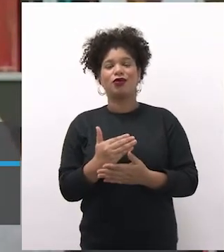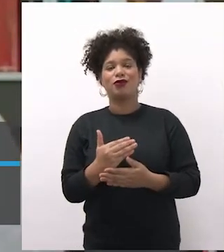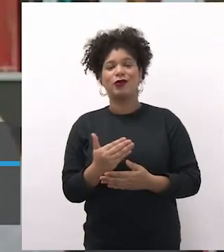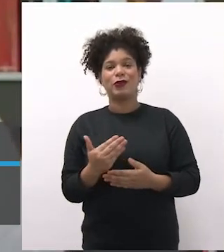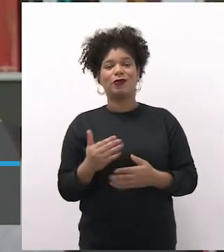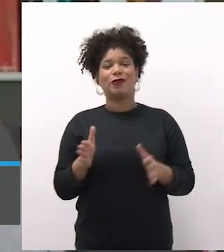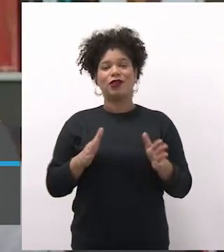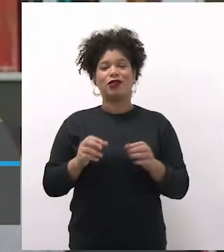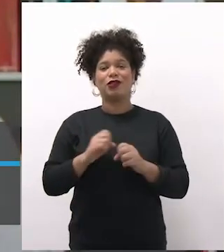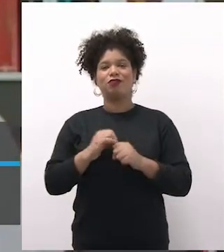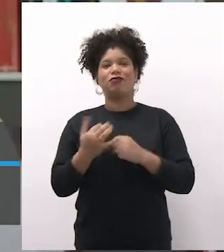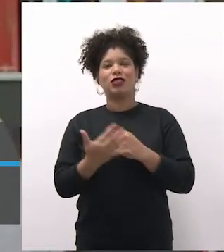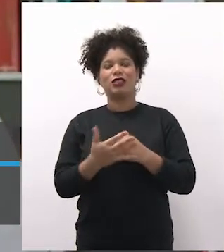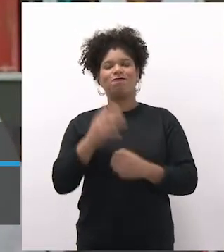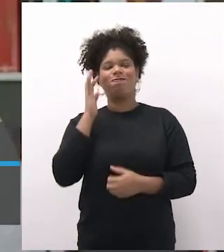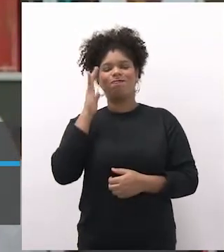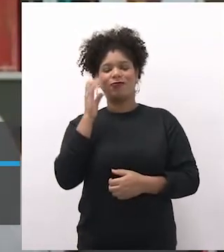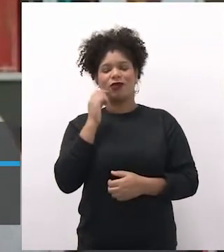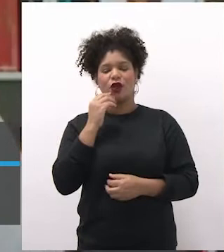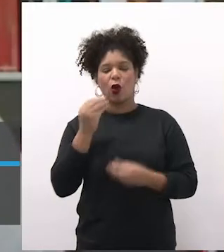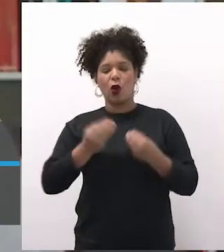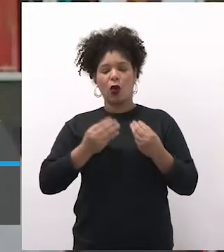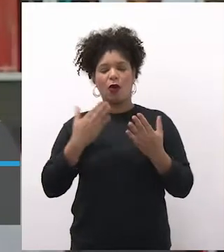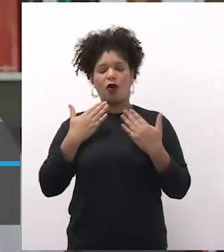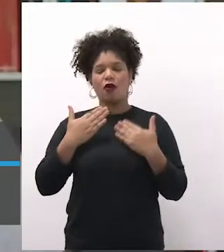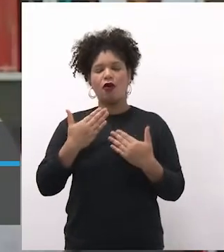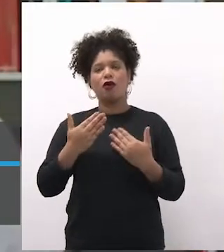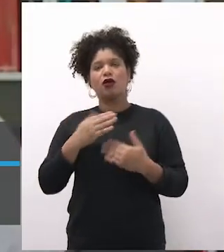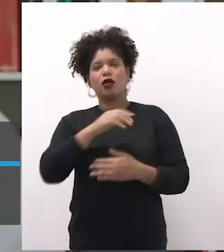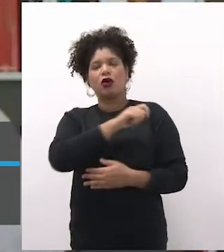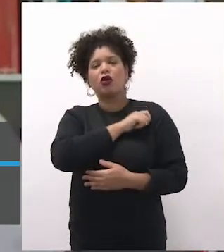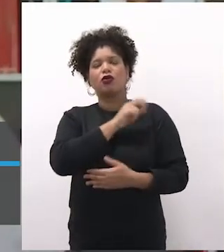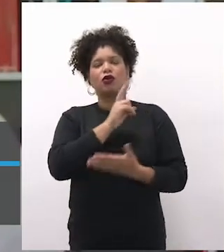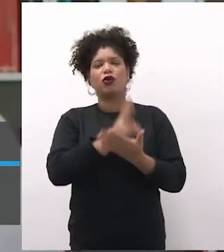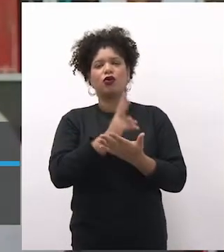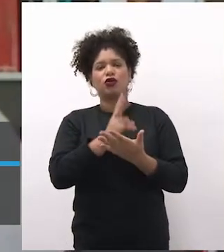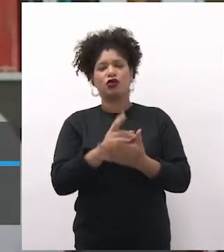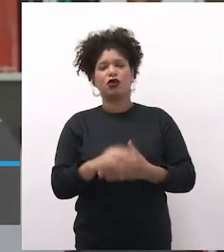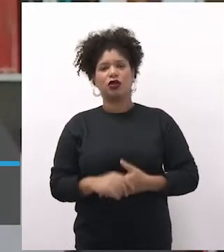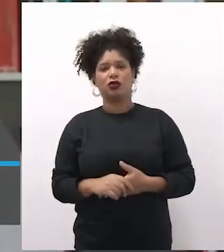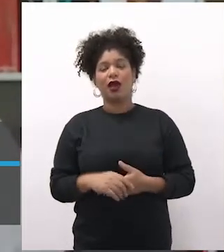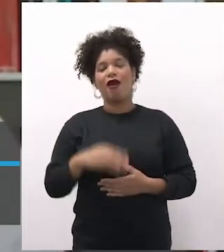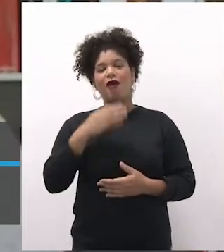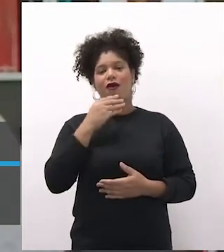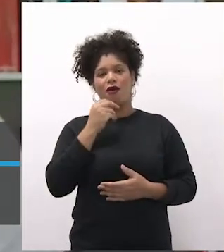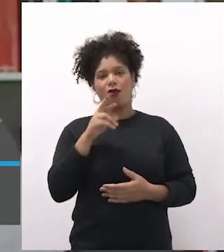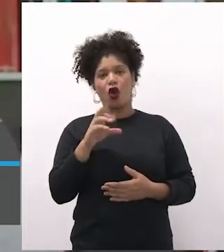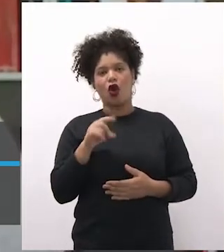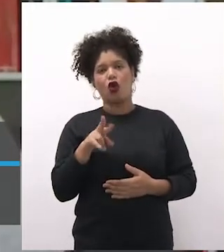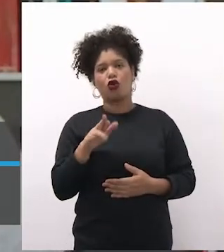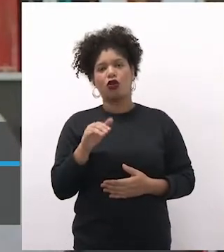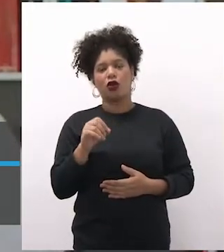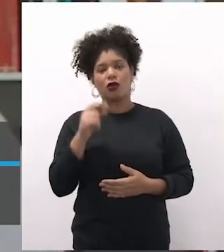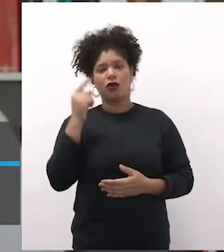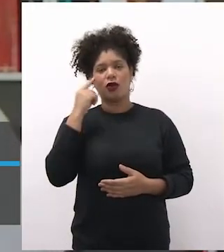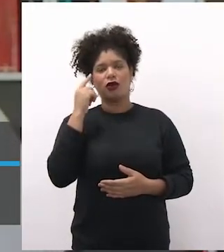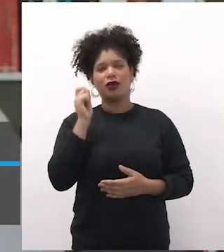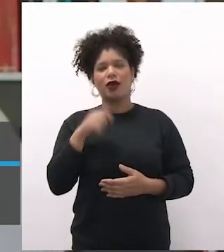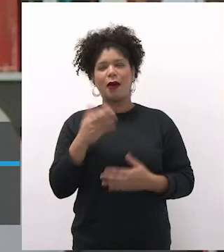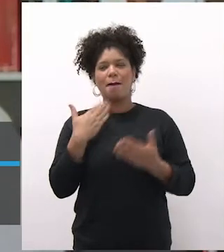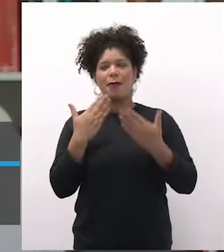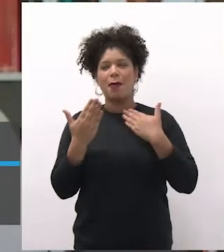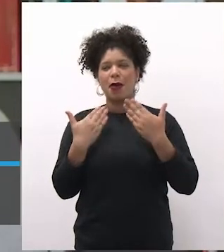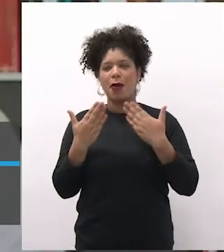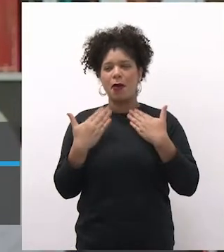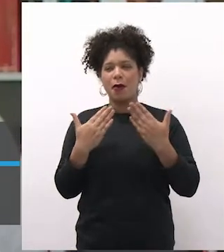manter esse diálogo com os alunos. E aí ele pensou em rodas de conversa, em bate-papos, e